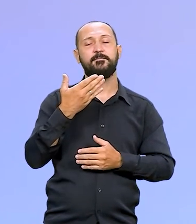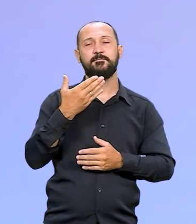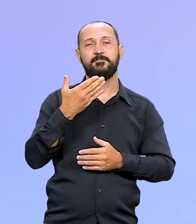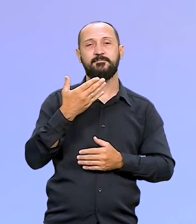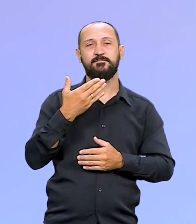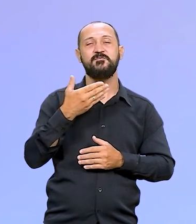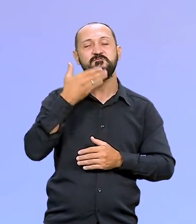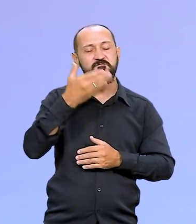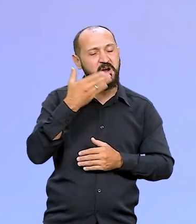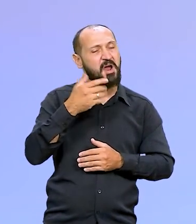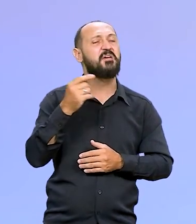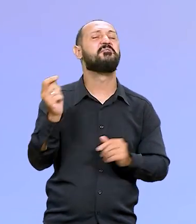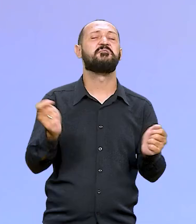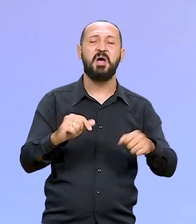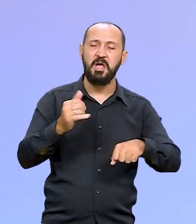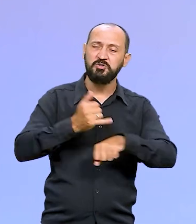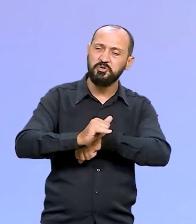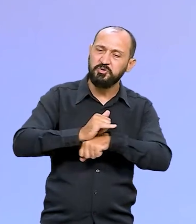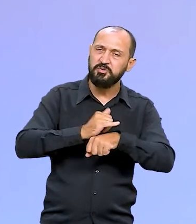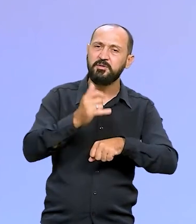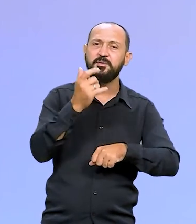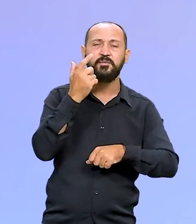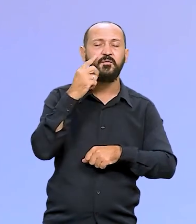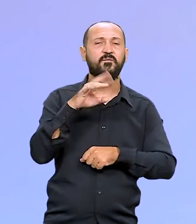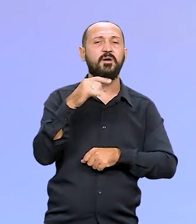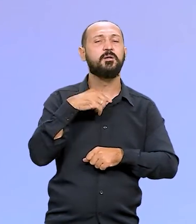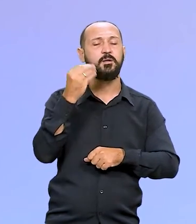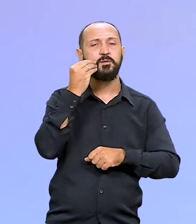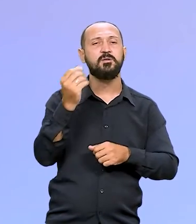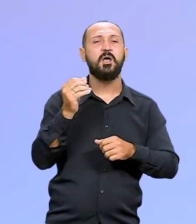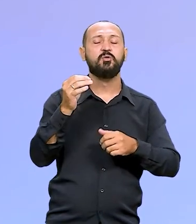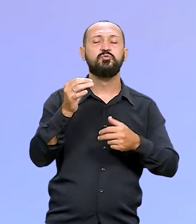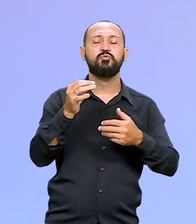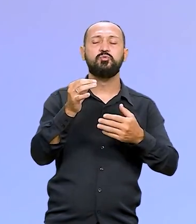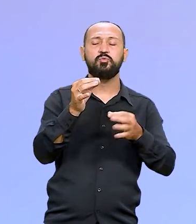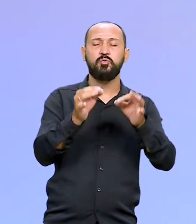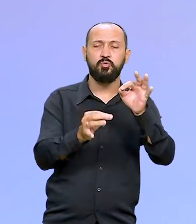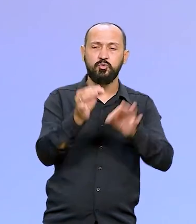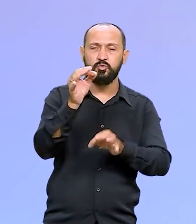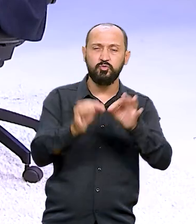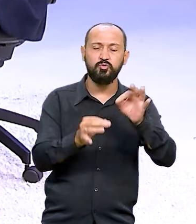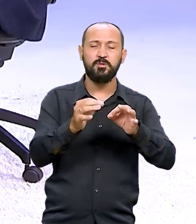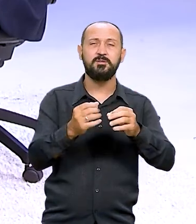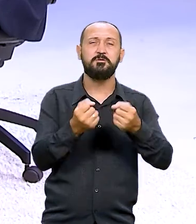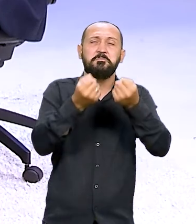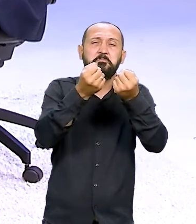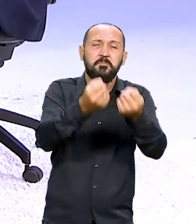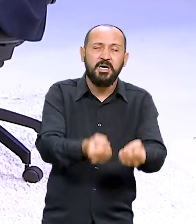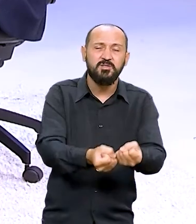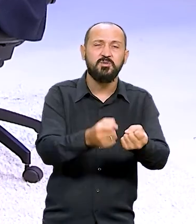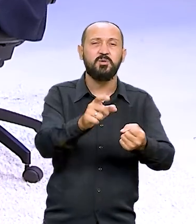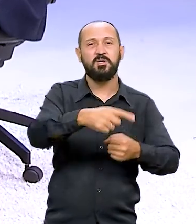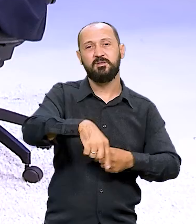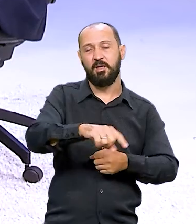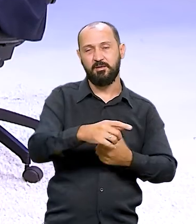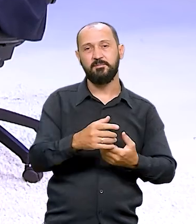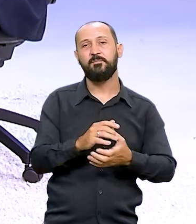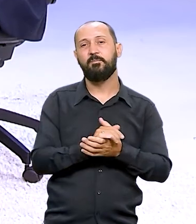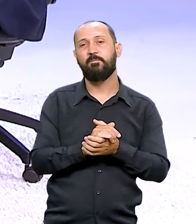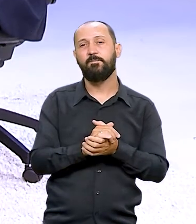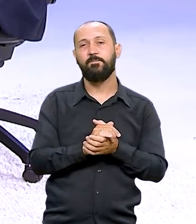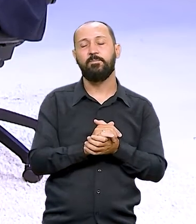mais. Entendeu? Vamos ter mecanismos mais eficazes, vamos tentar tirar do judiciário essa soberba de processos que